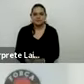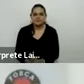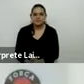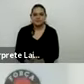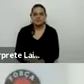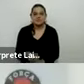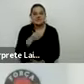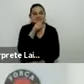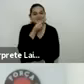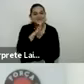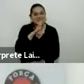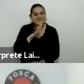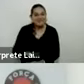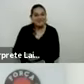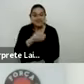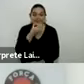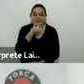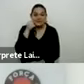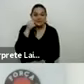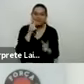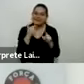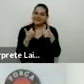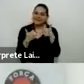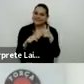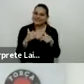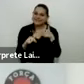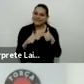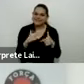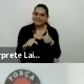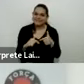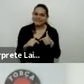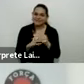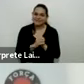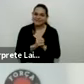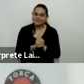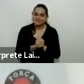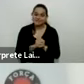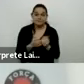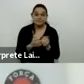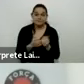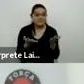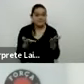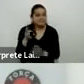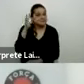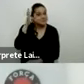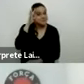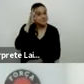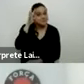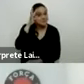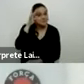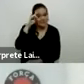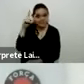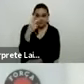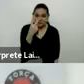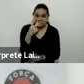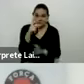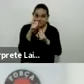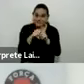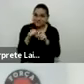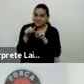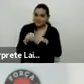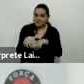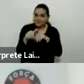Boa tarde, trabalhadoras e trabalhadores. Hoje é quarta-feira, 2 de setembro, e a